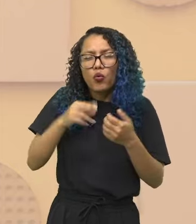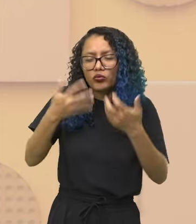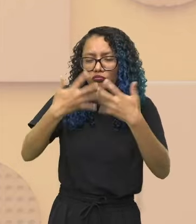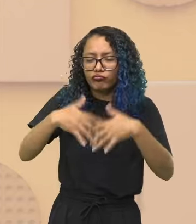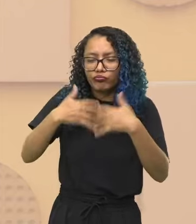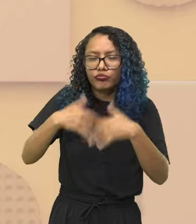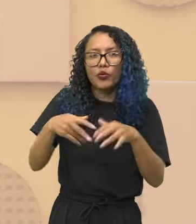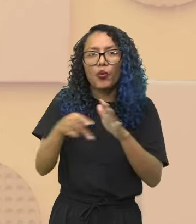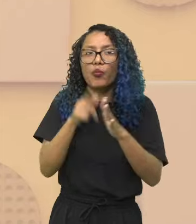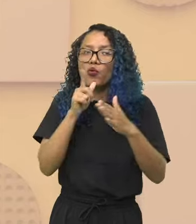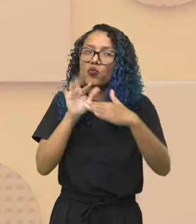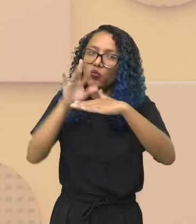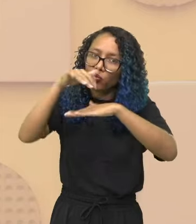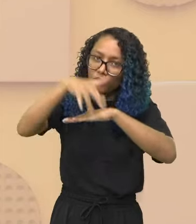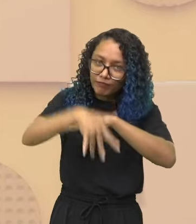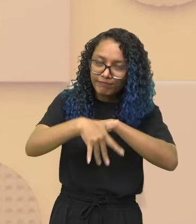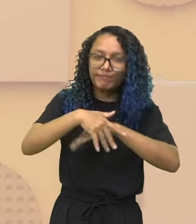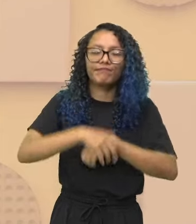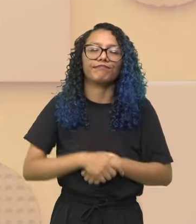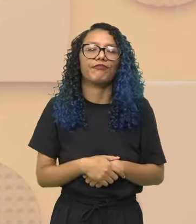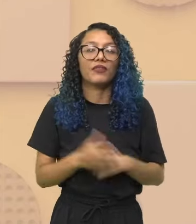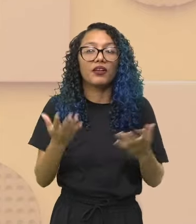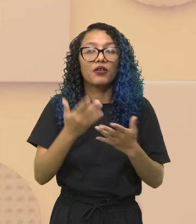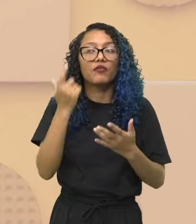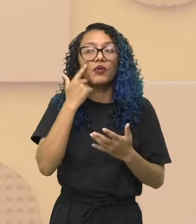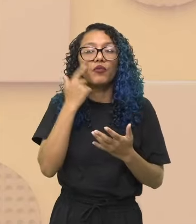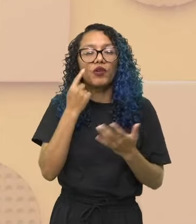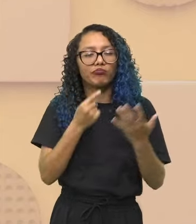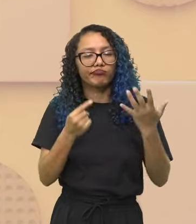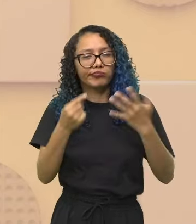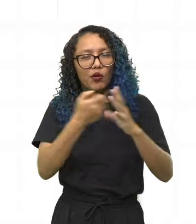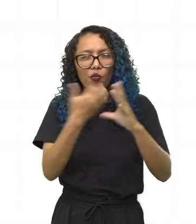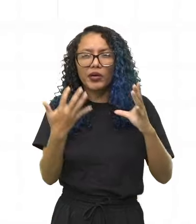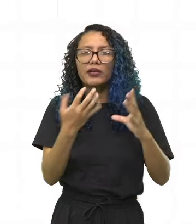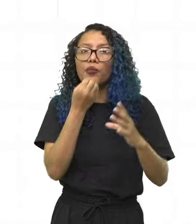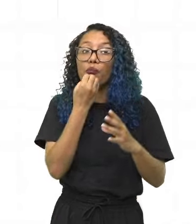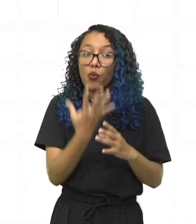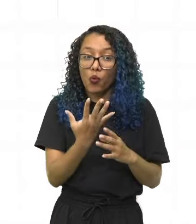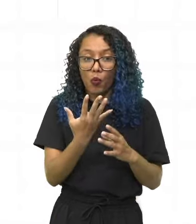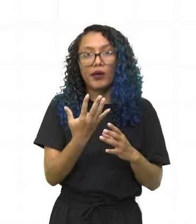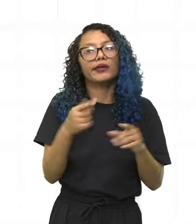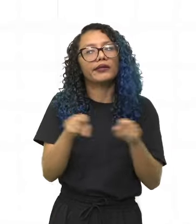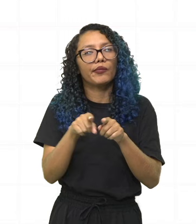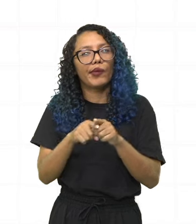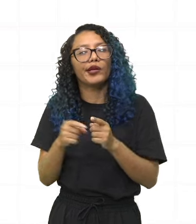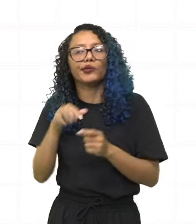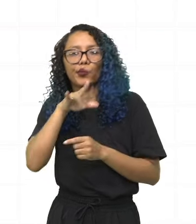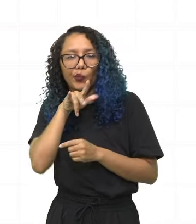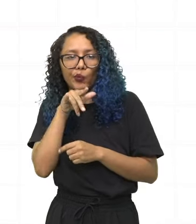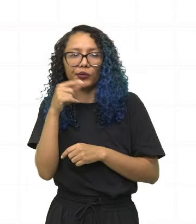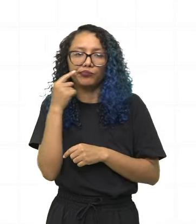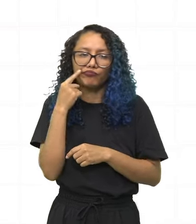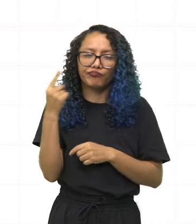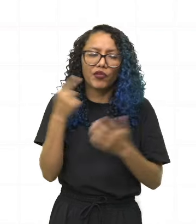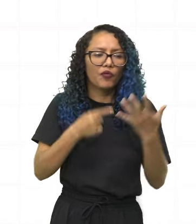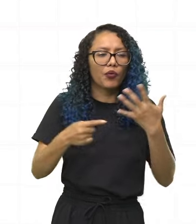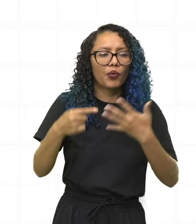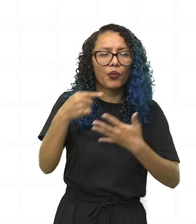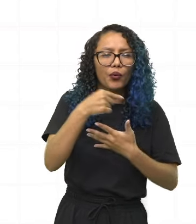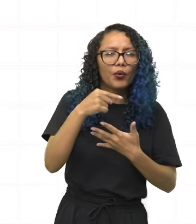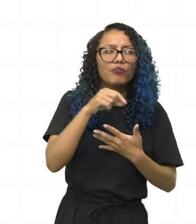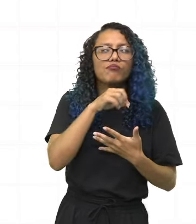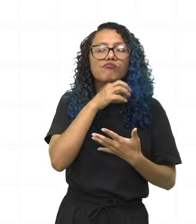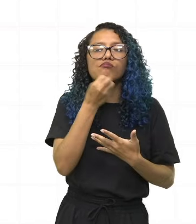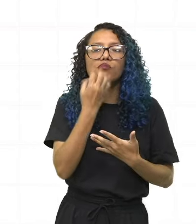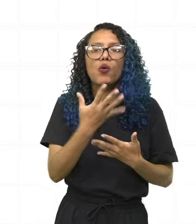Vamos observar agora algumas vantagens e desvantagens. Então, nós temos aí como vantagens dessa